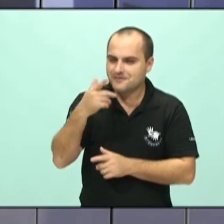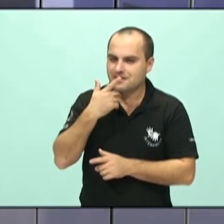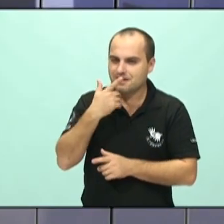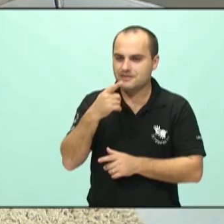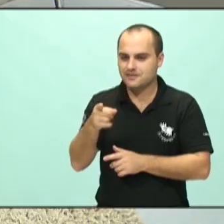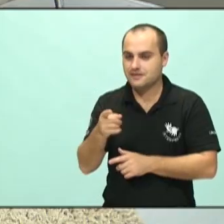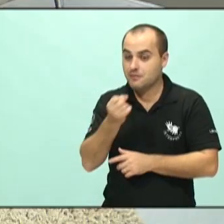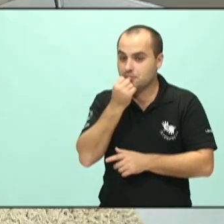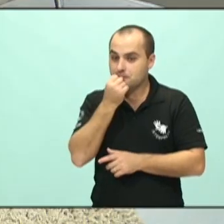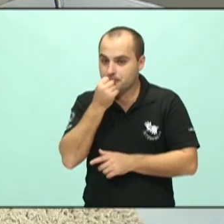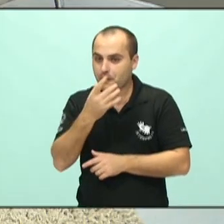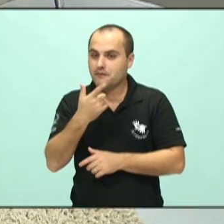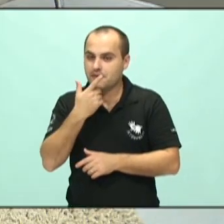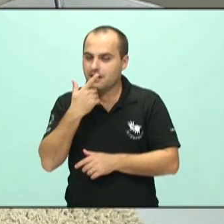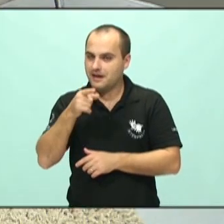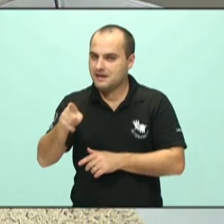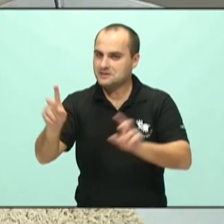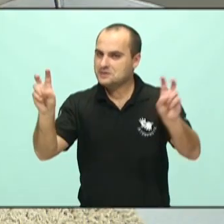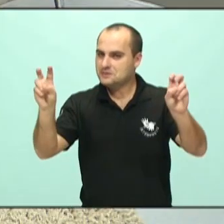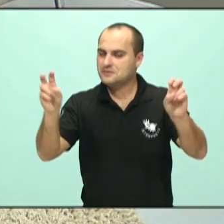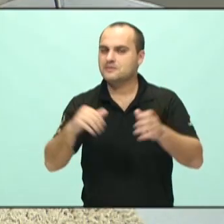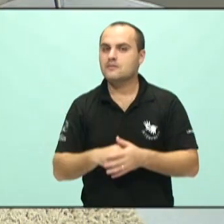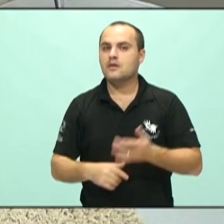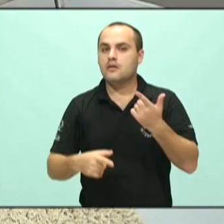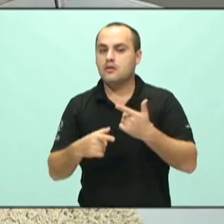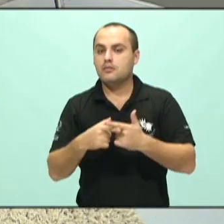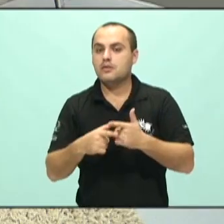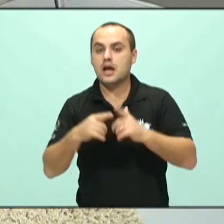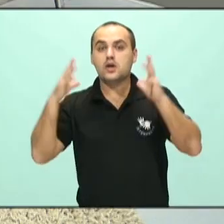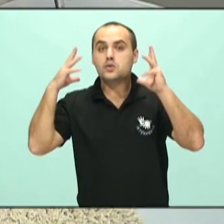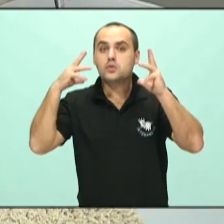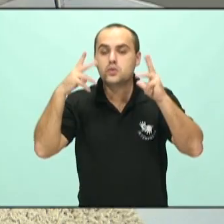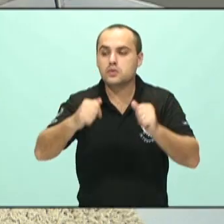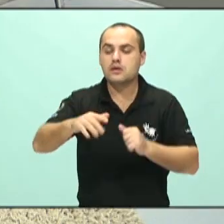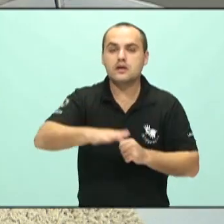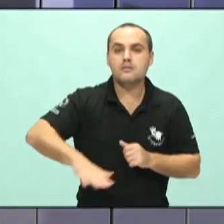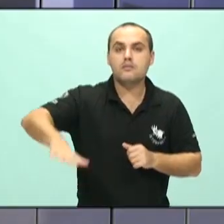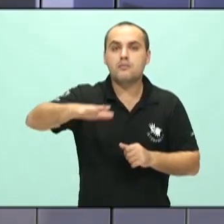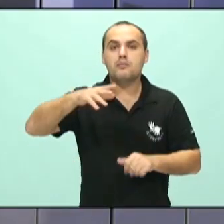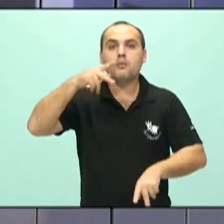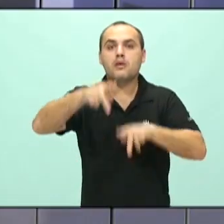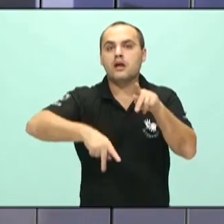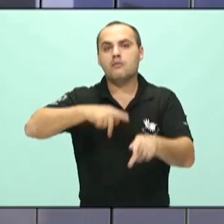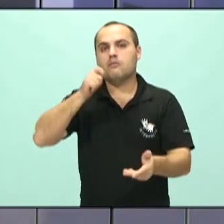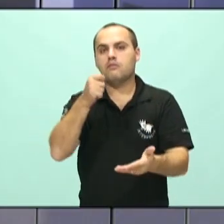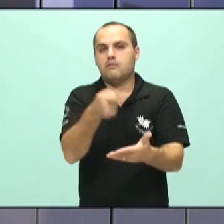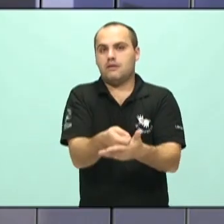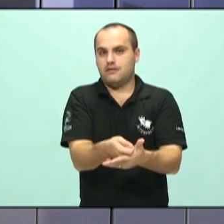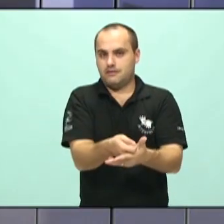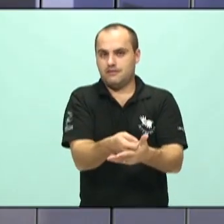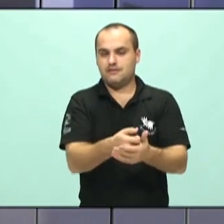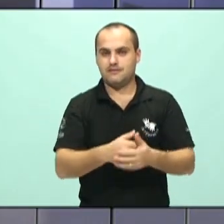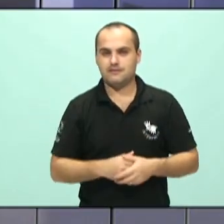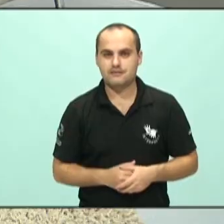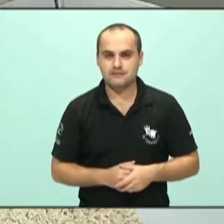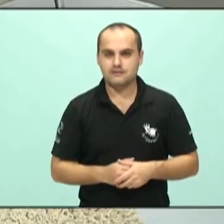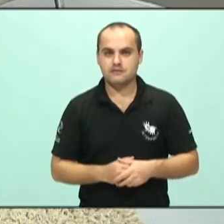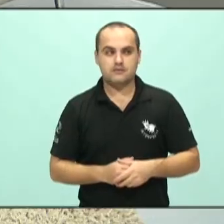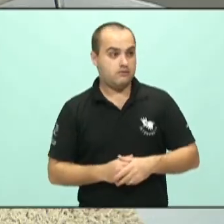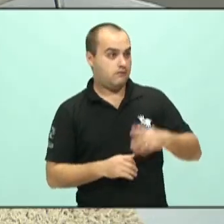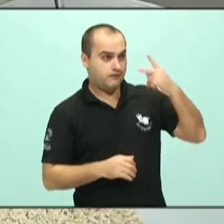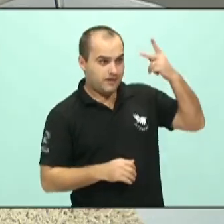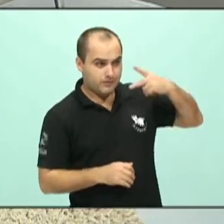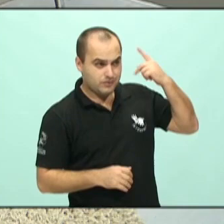muito bacana falar nisso, sabe? Porque tudo isso é pago pelo povo, né? Os assessores, o vereador, o prédio, o vereador não faz